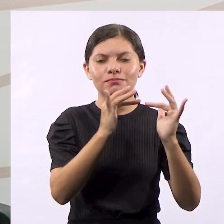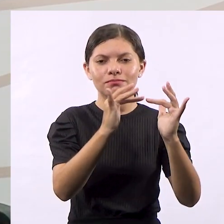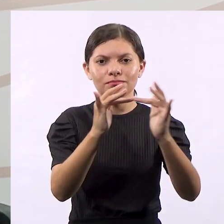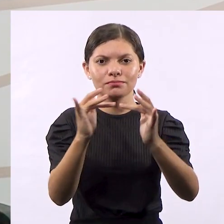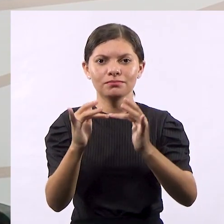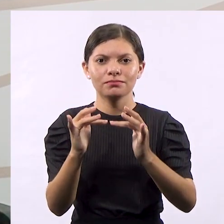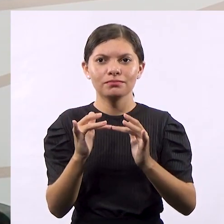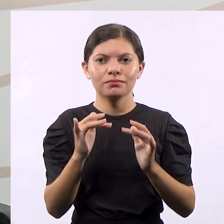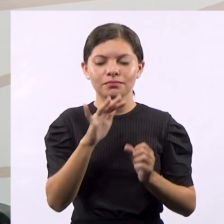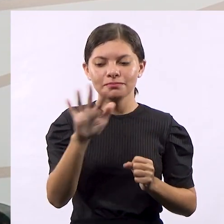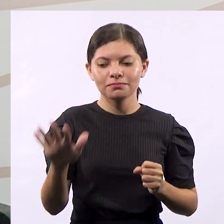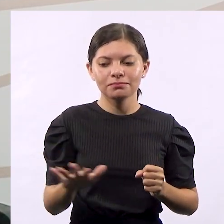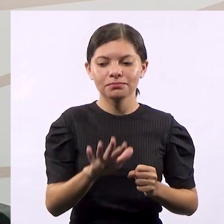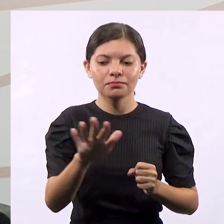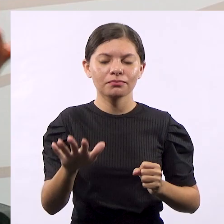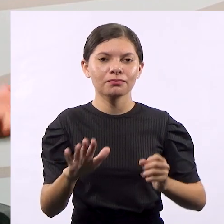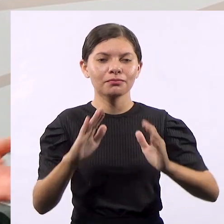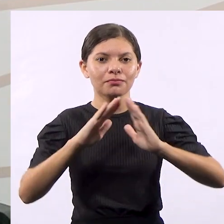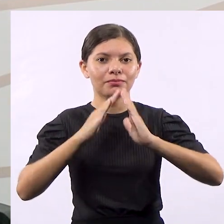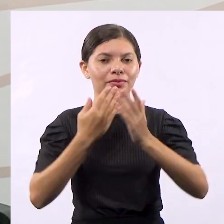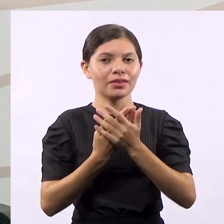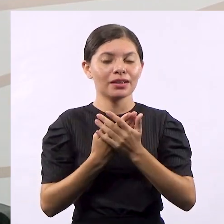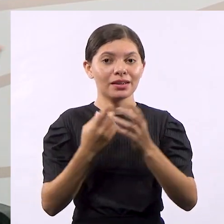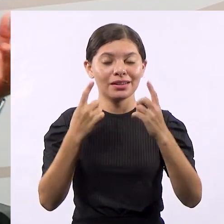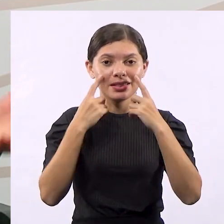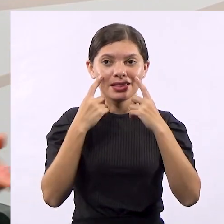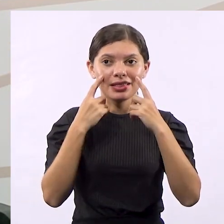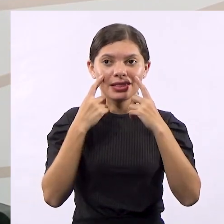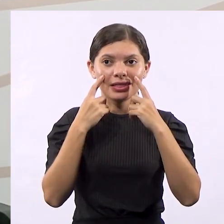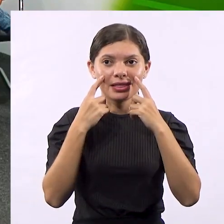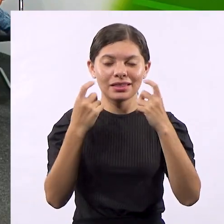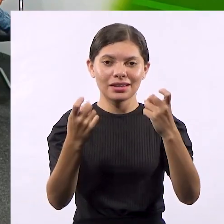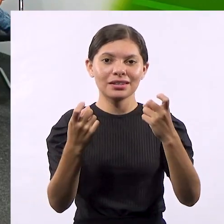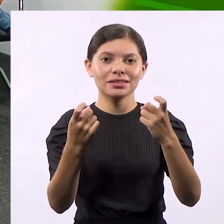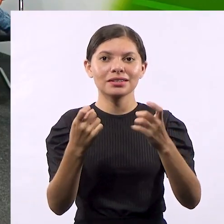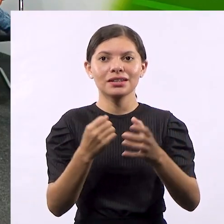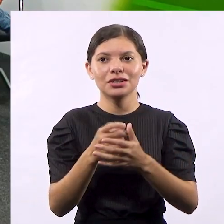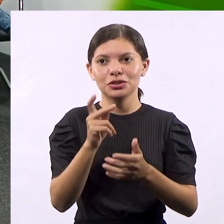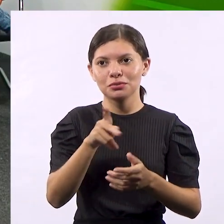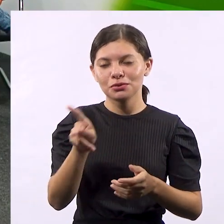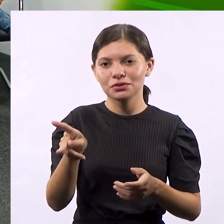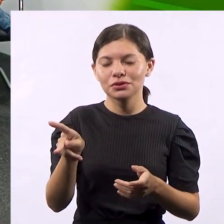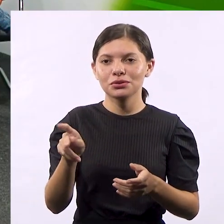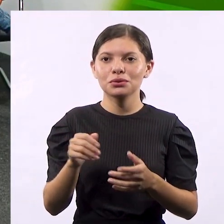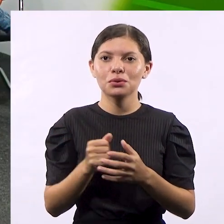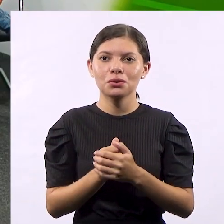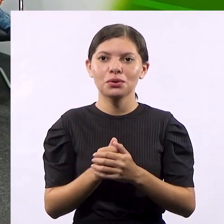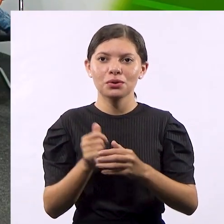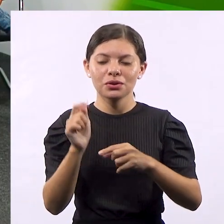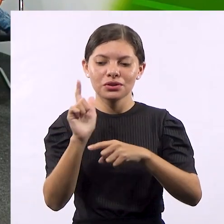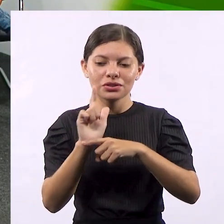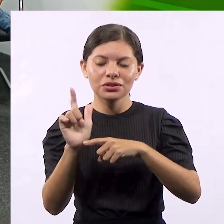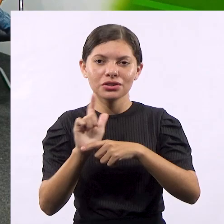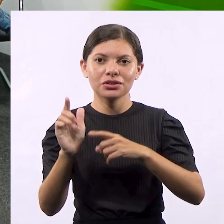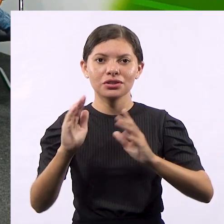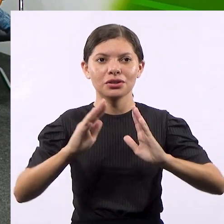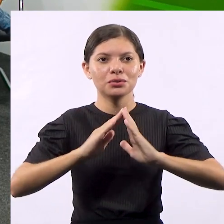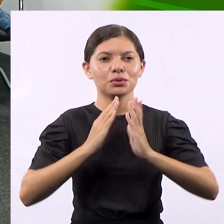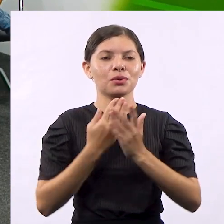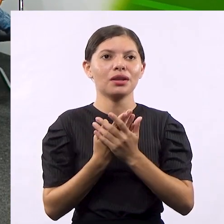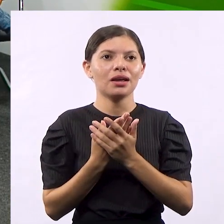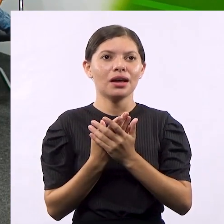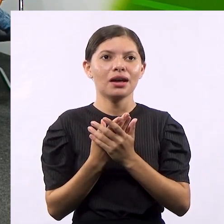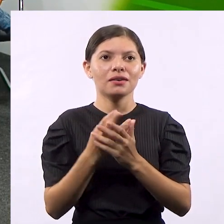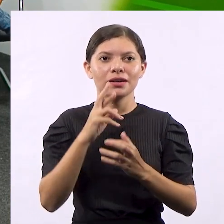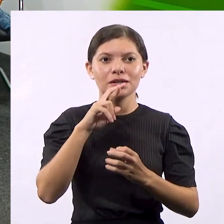espaço escolar. Até é muito interessante que o professor Valdes está aqui conosco, aqui da disciplina de gestão escolar, porque é o gestor